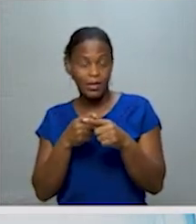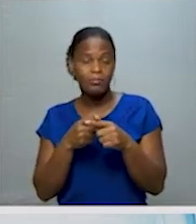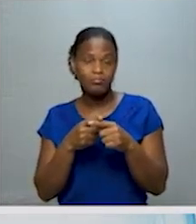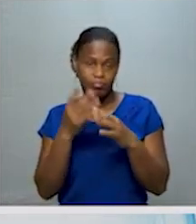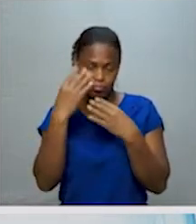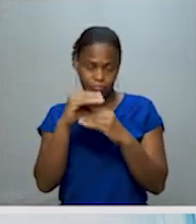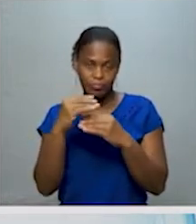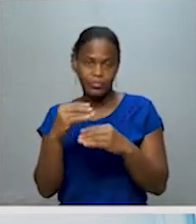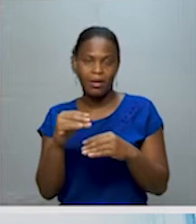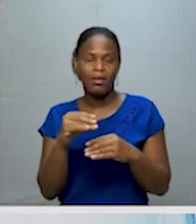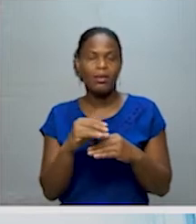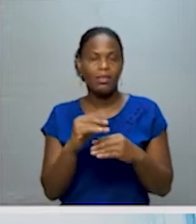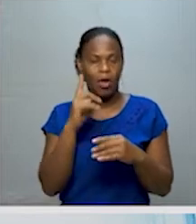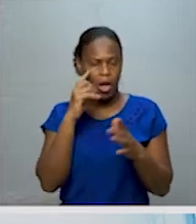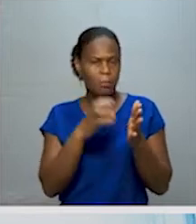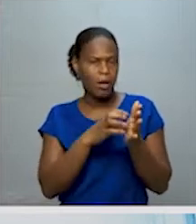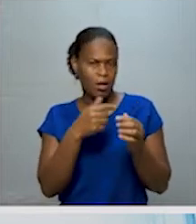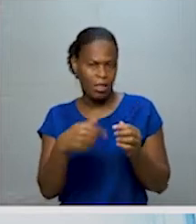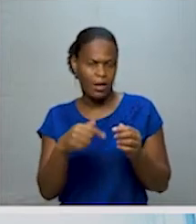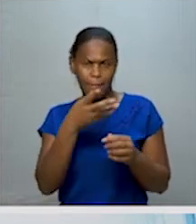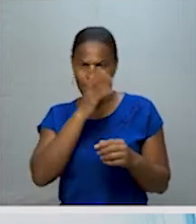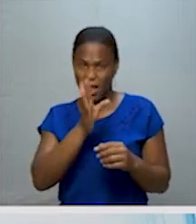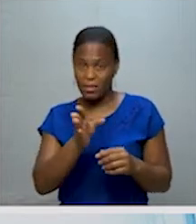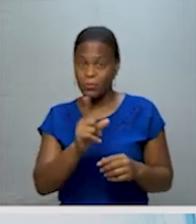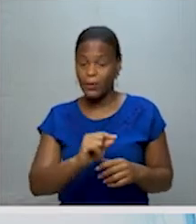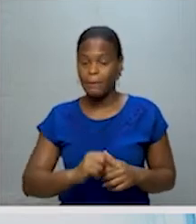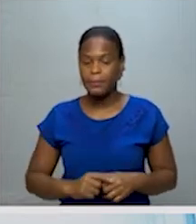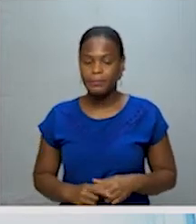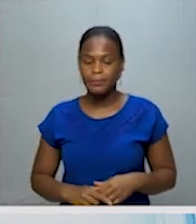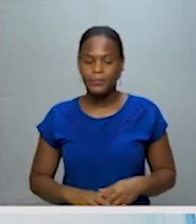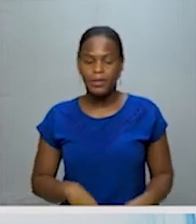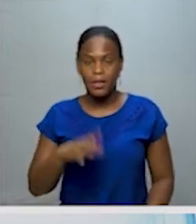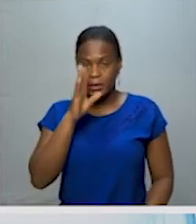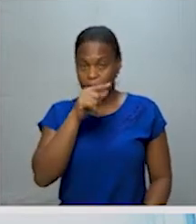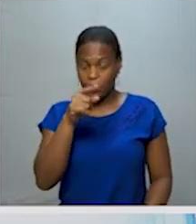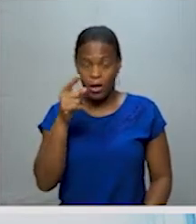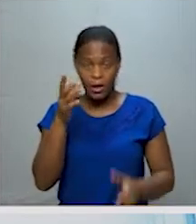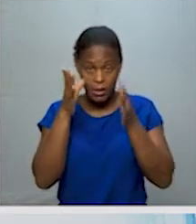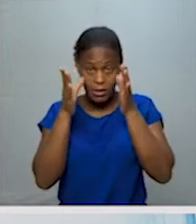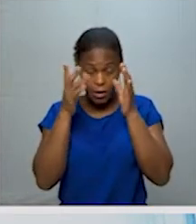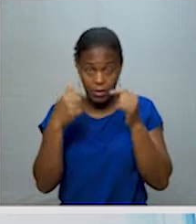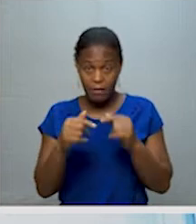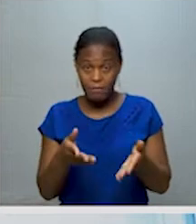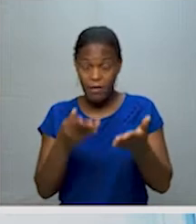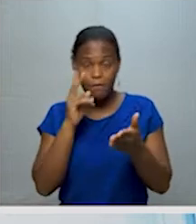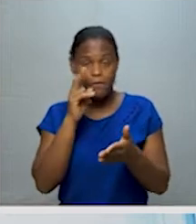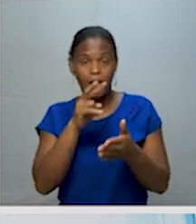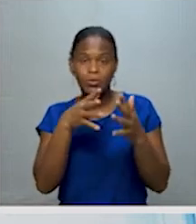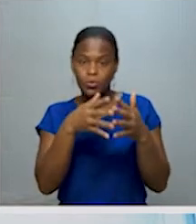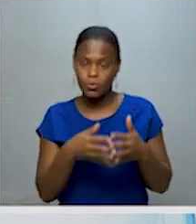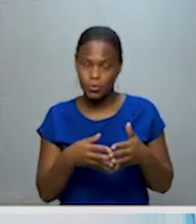Muito didático, muito ilustrativo e muito prático. Se vocês prestarem atenção, irão ver